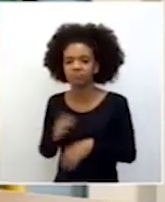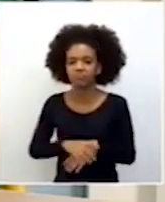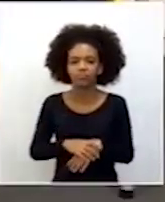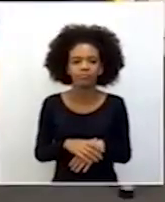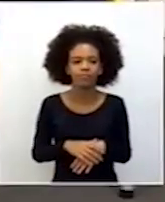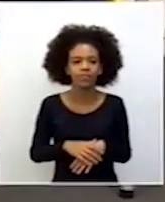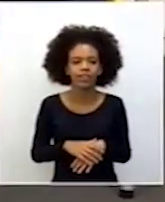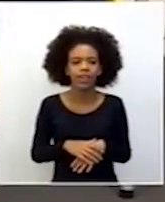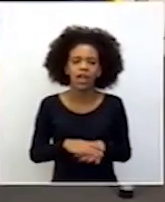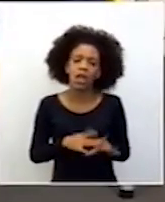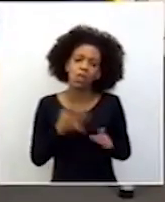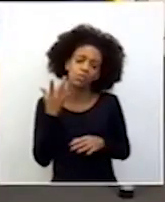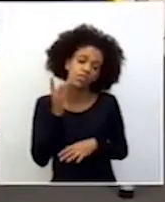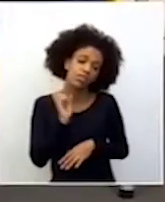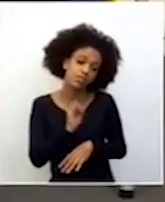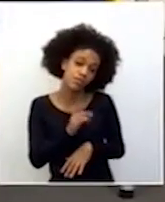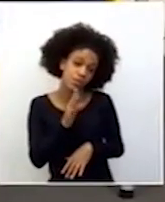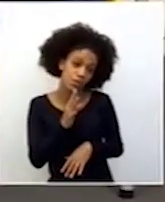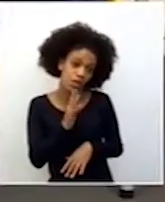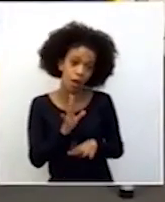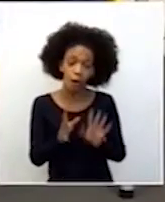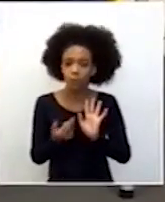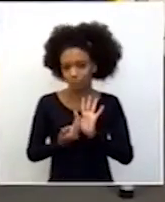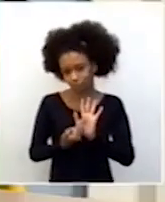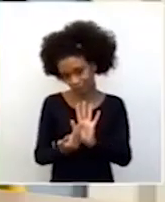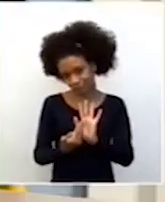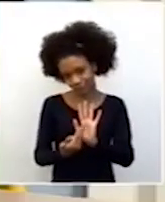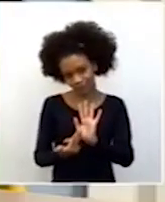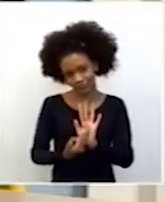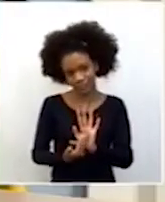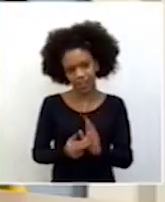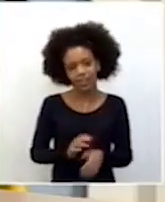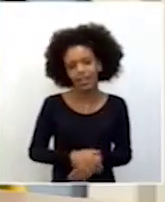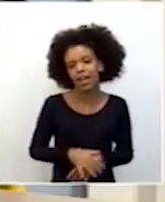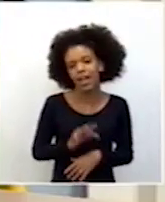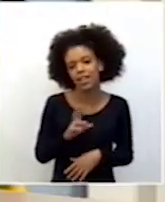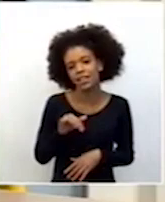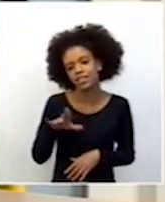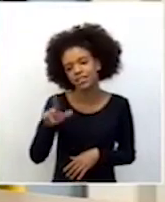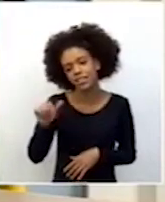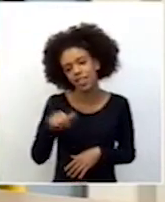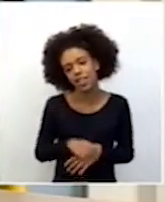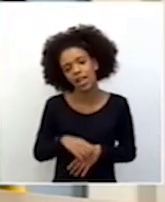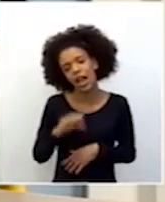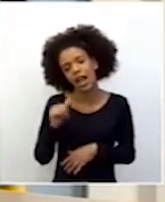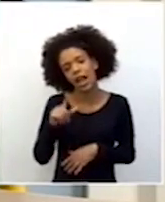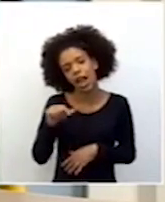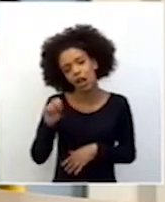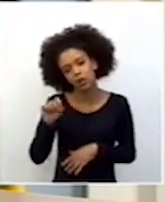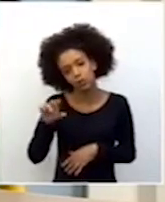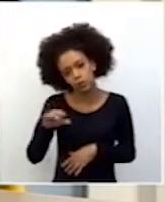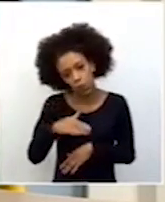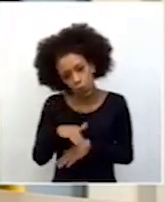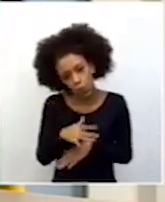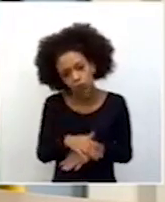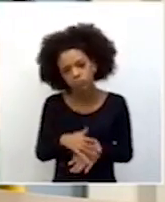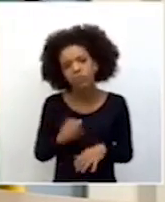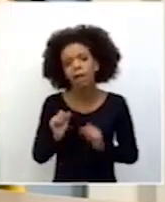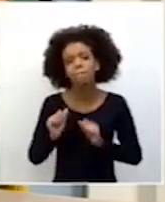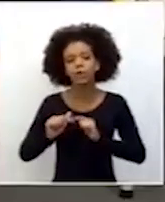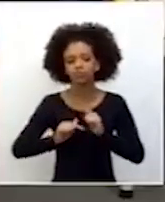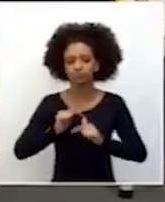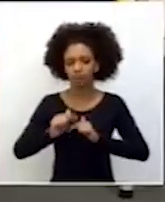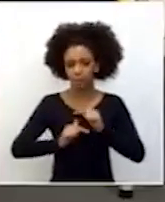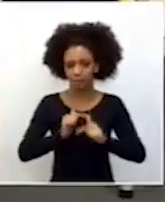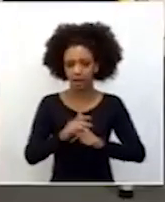Mauro, não sei se você conhece, outra referência que eu vou dar a você. Já falei Tarsila do Amaral, falei de Carlos Ruas, vocês podem trabalhar aí. Aliás,